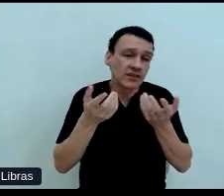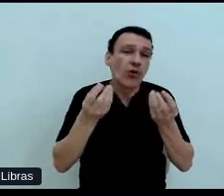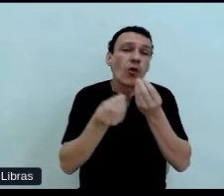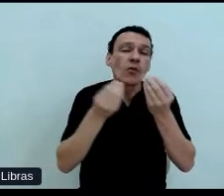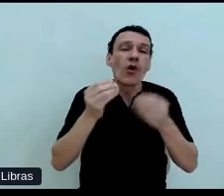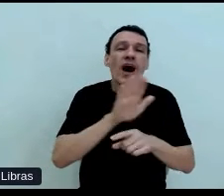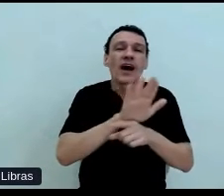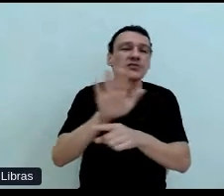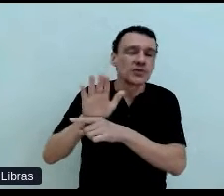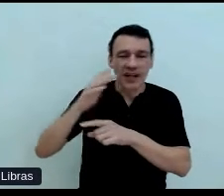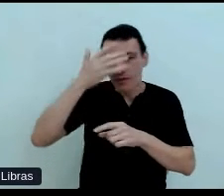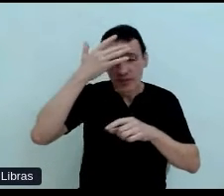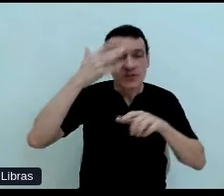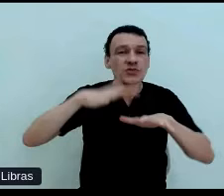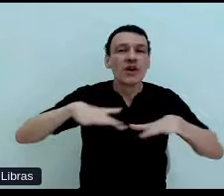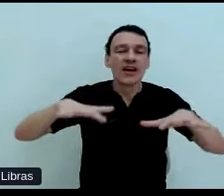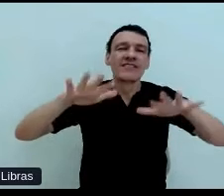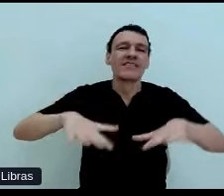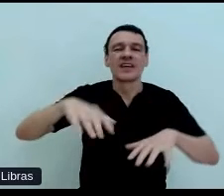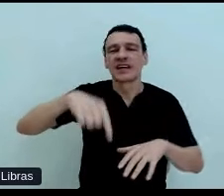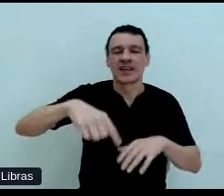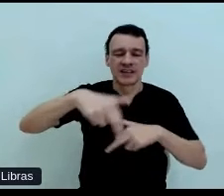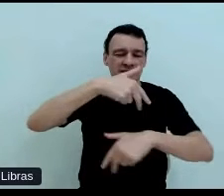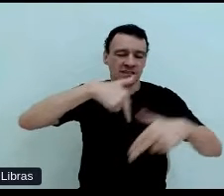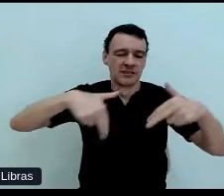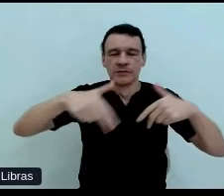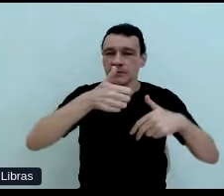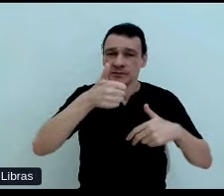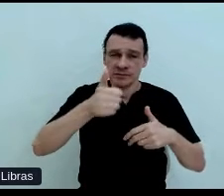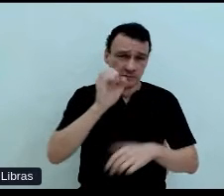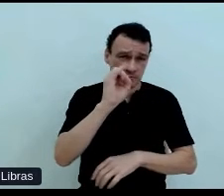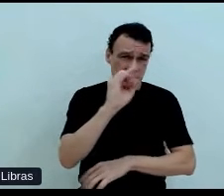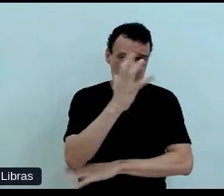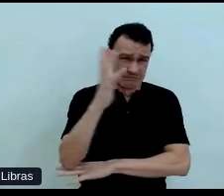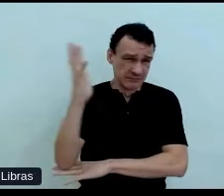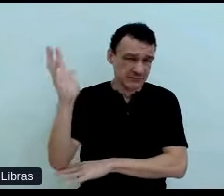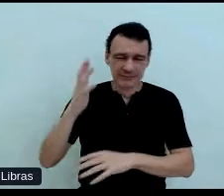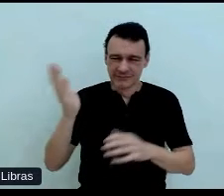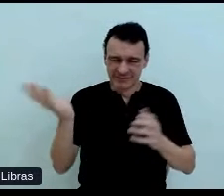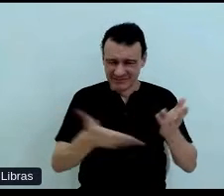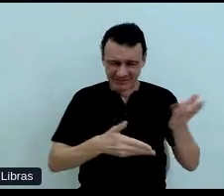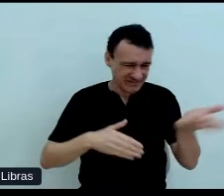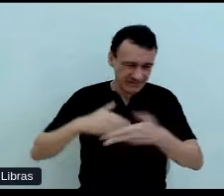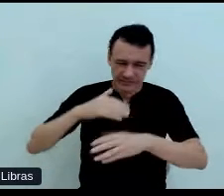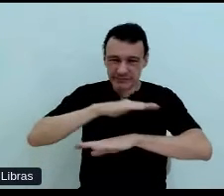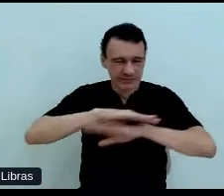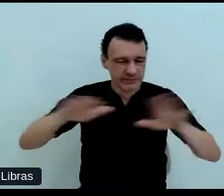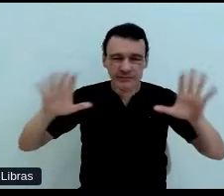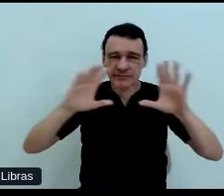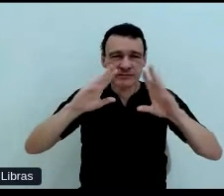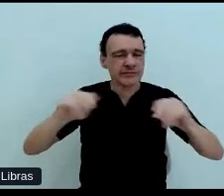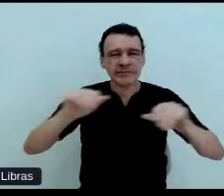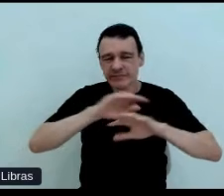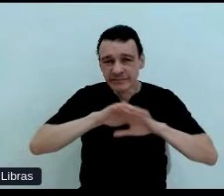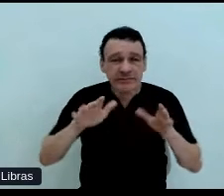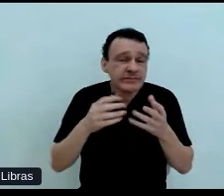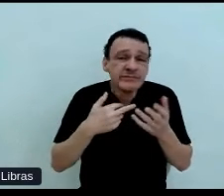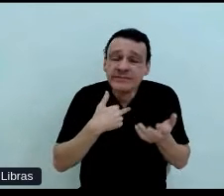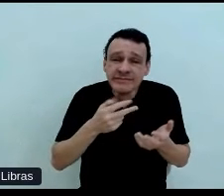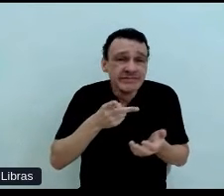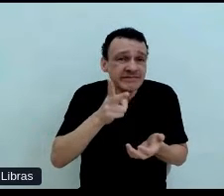gente destruir o meio ambiente, se a gente acabar com tudo, a gente não segue adiante, então